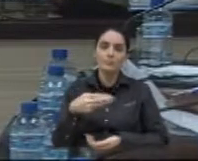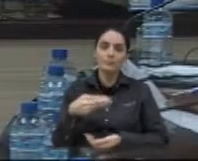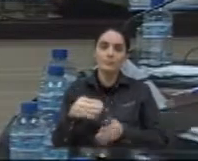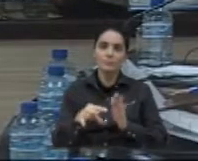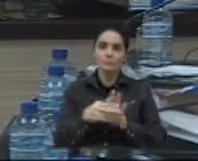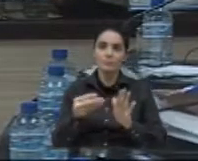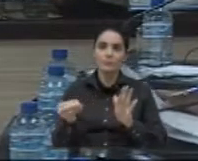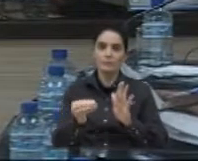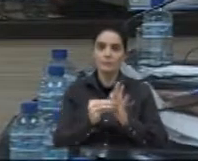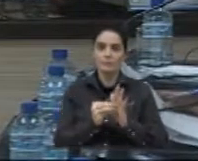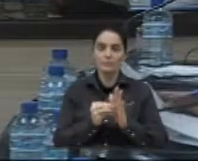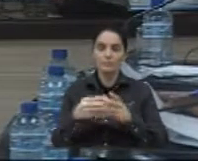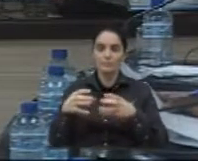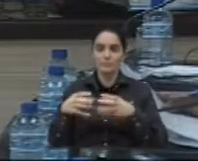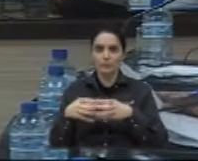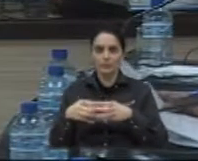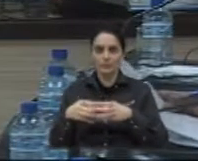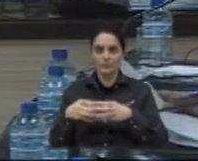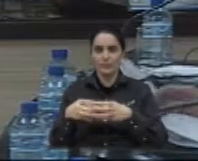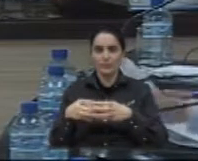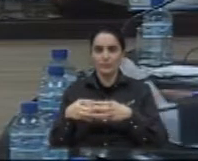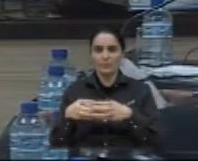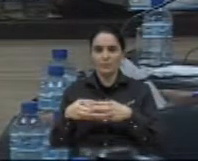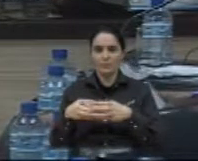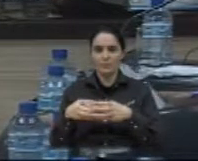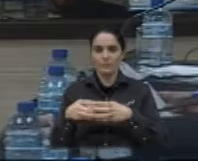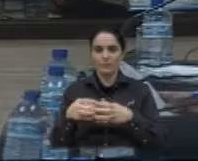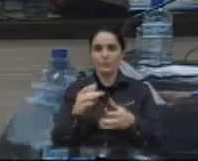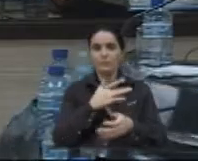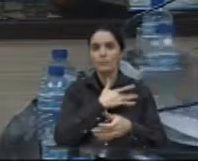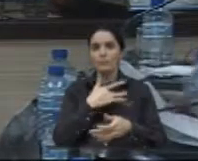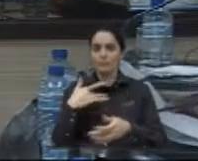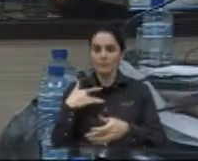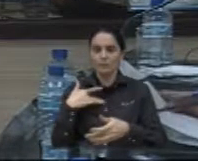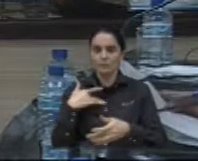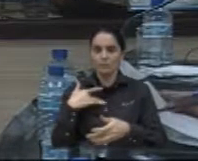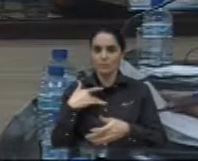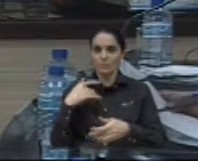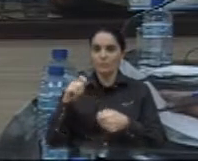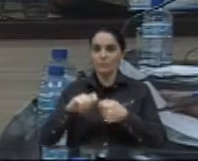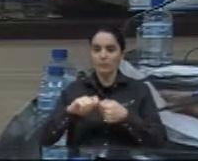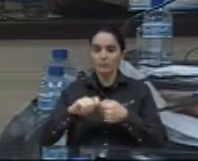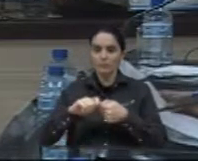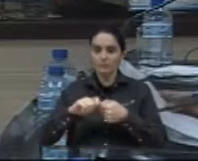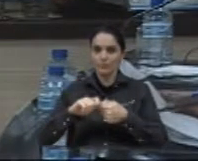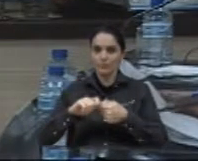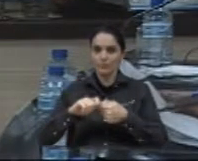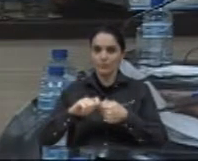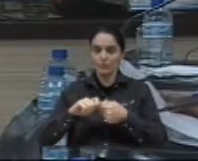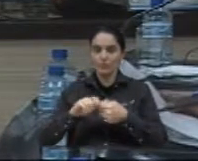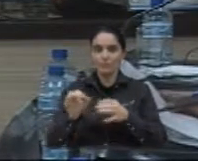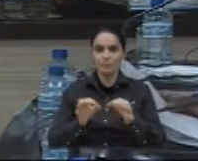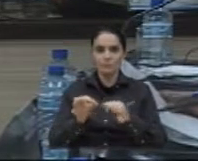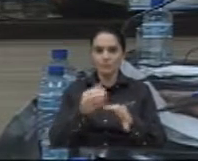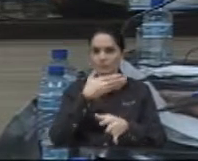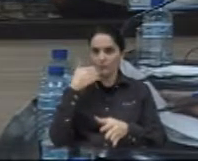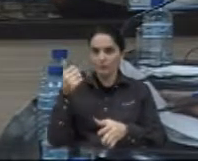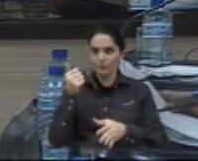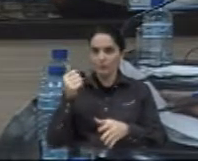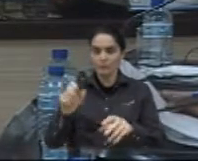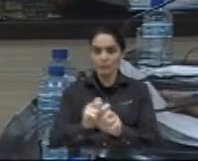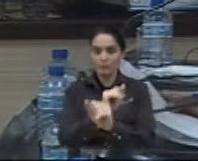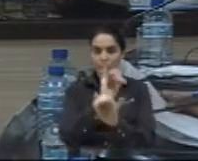da comissão vem engrandecer o projeto e acho que devemos deixar claro que a toda a